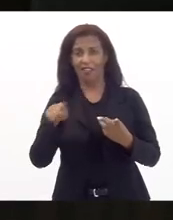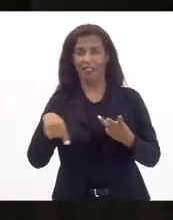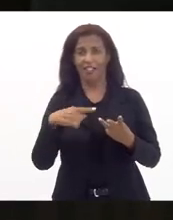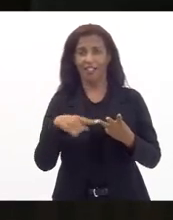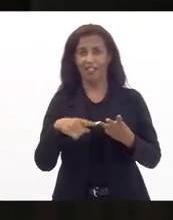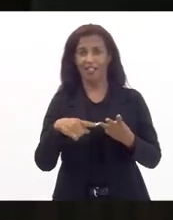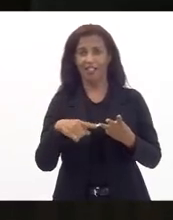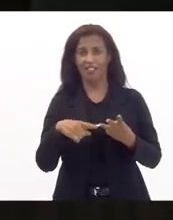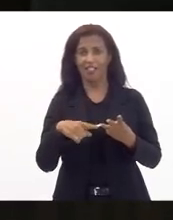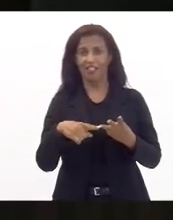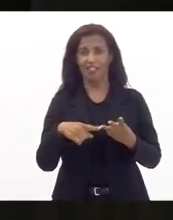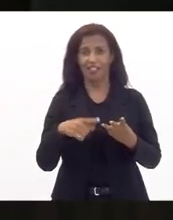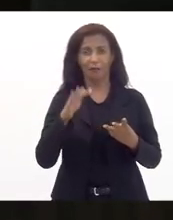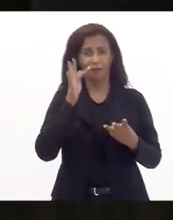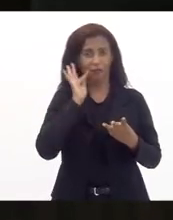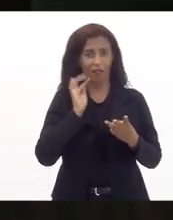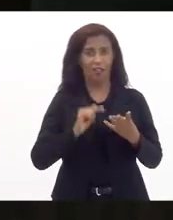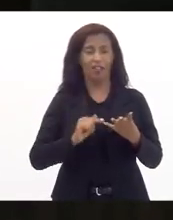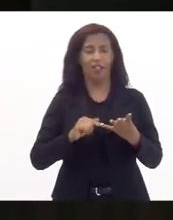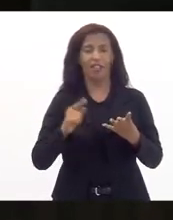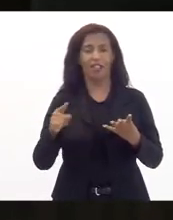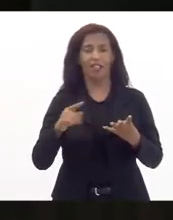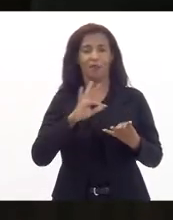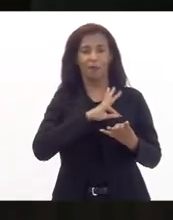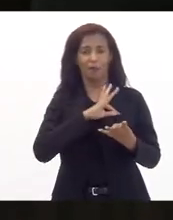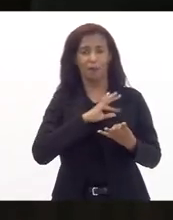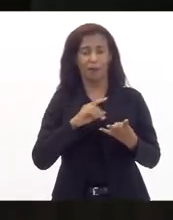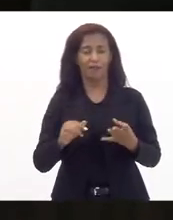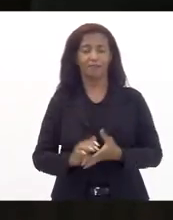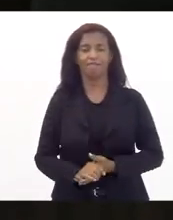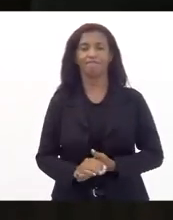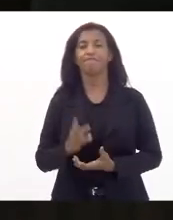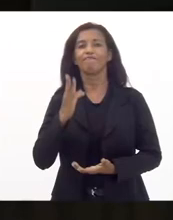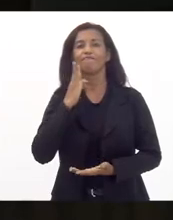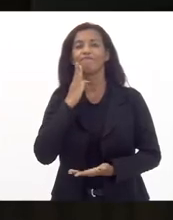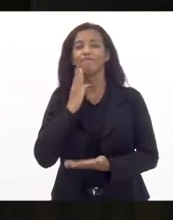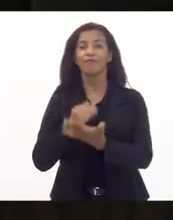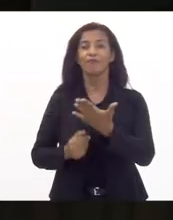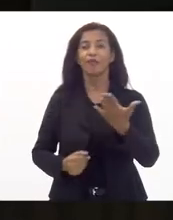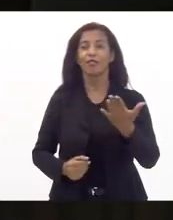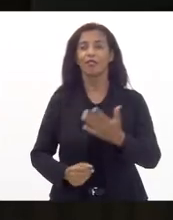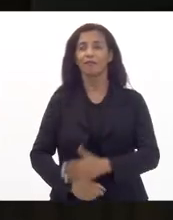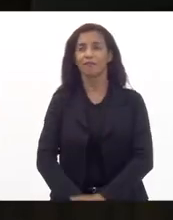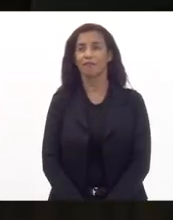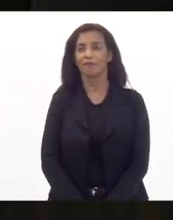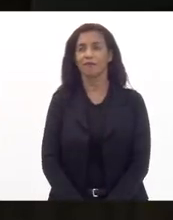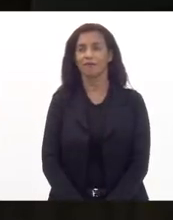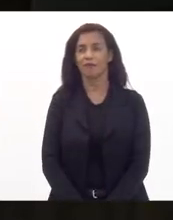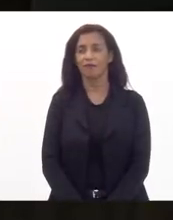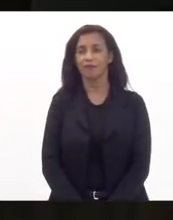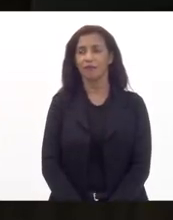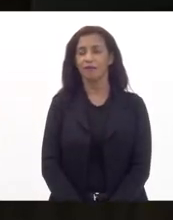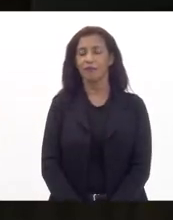conferência deputada Martha Rocha Deputado Deputado waldeck Carneiro para declaração